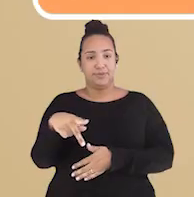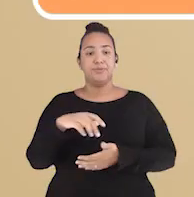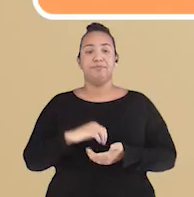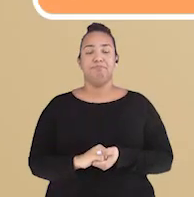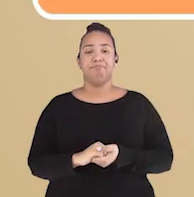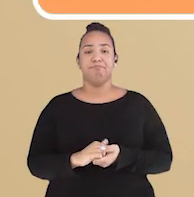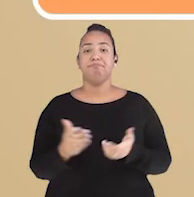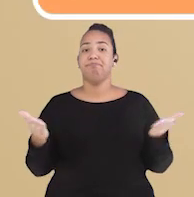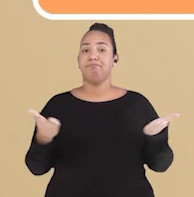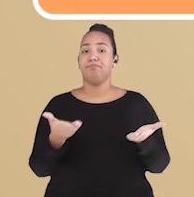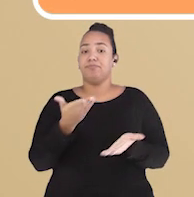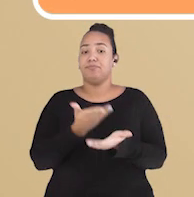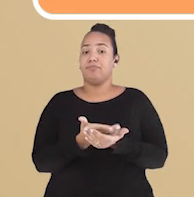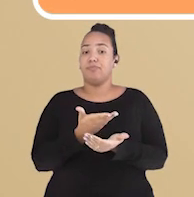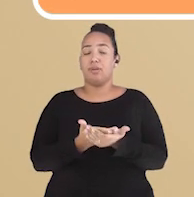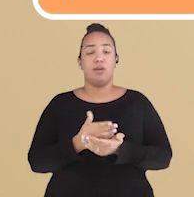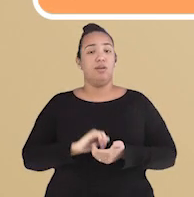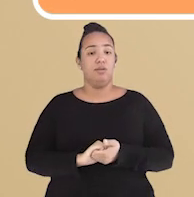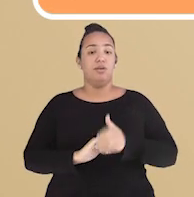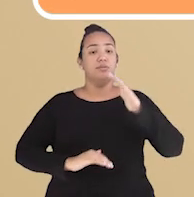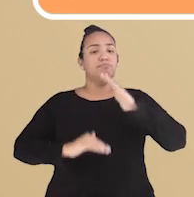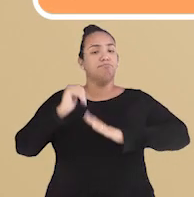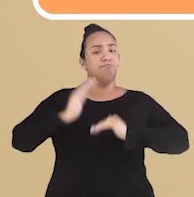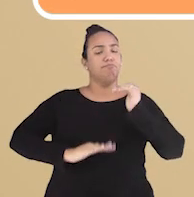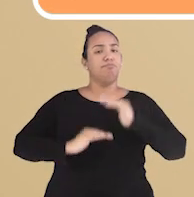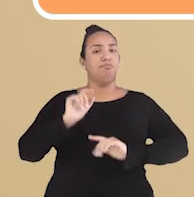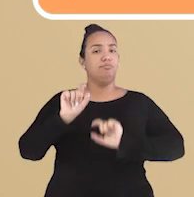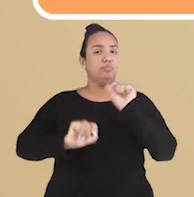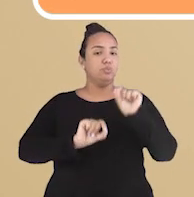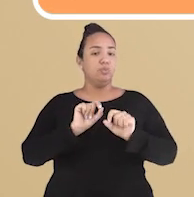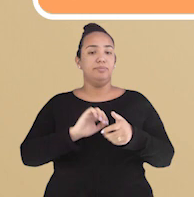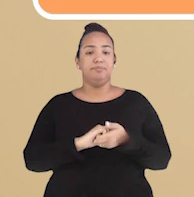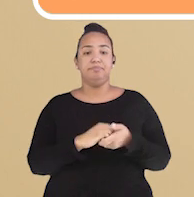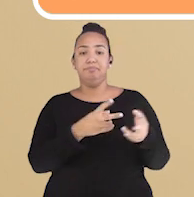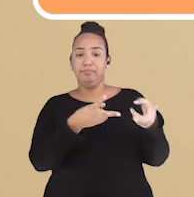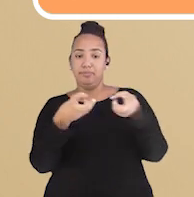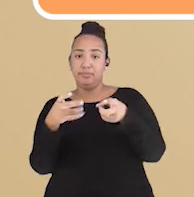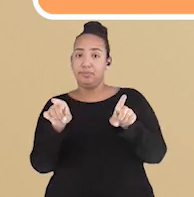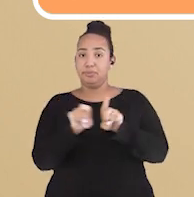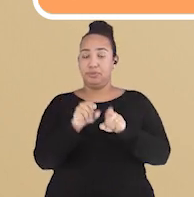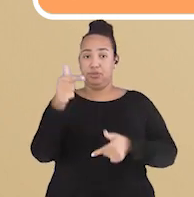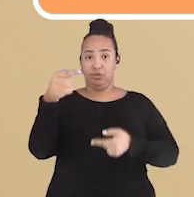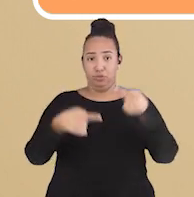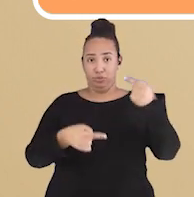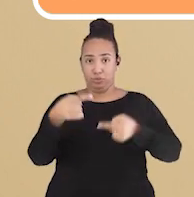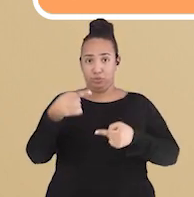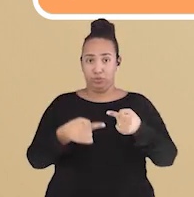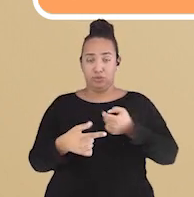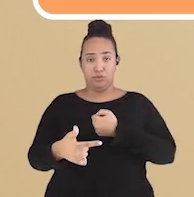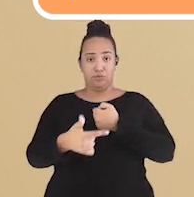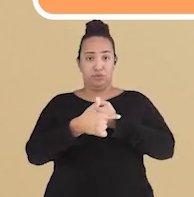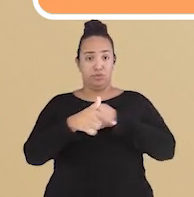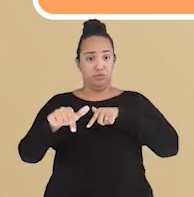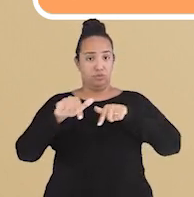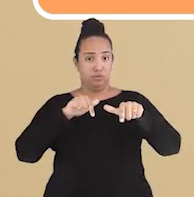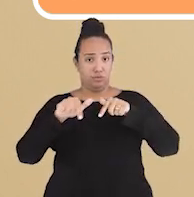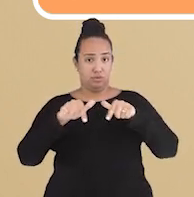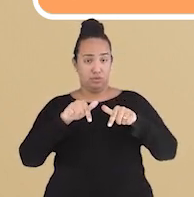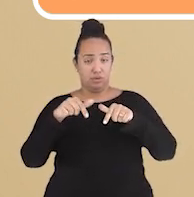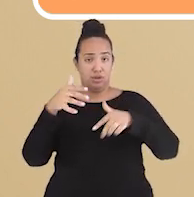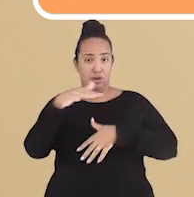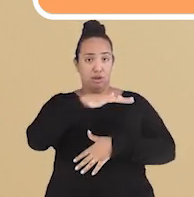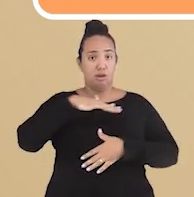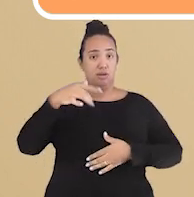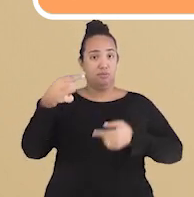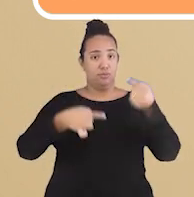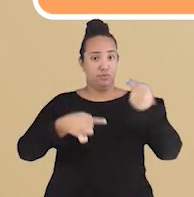organizarem. Nessa aula, vamos trabalhar a habilidade, identificar e discutir o papel do trabalhismo como força política,